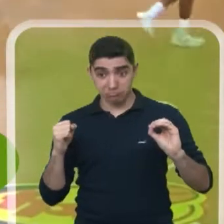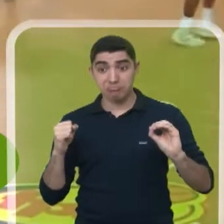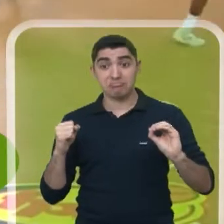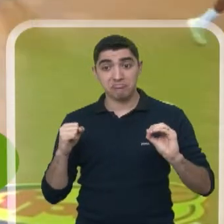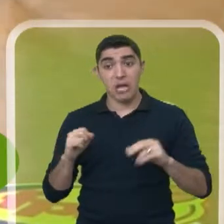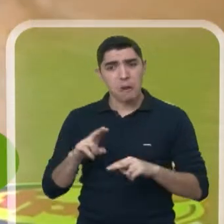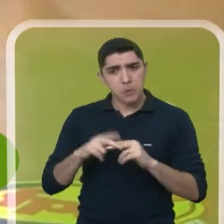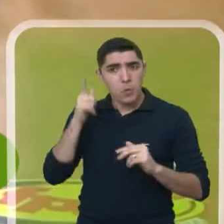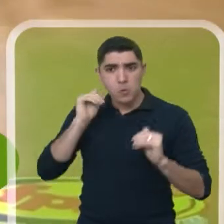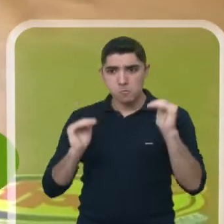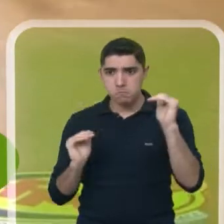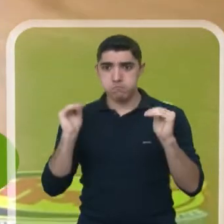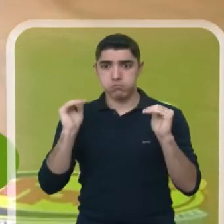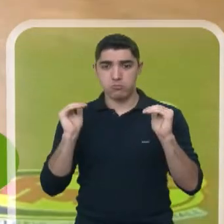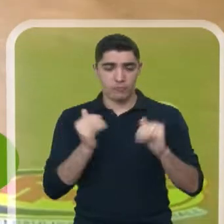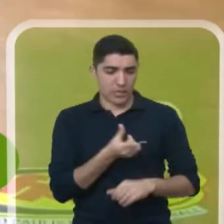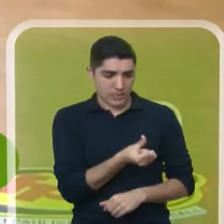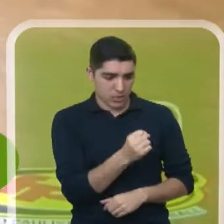vez no placar,